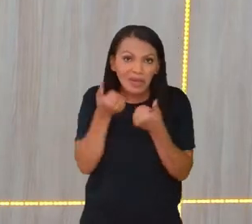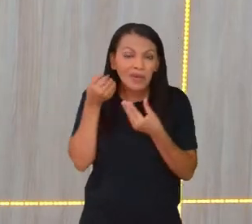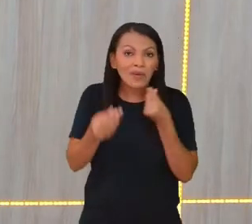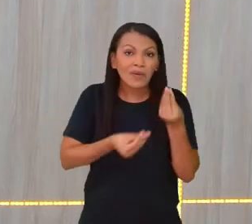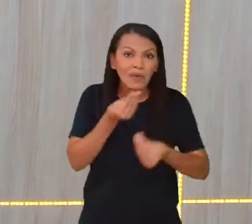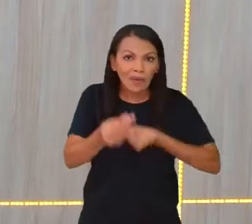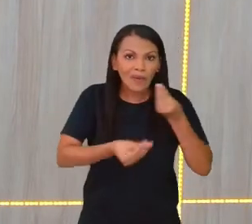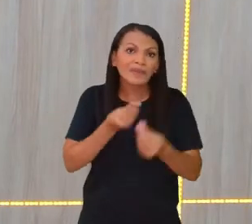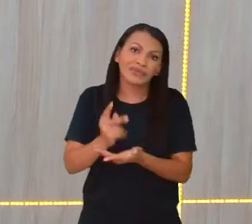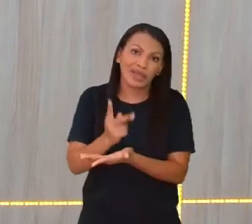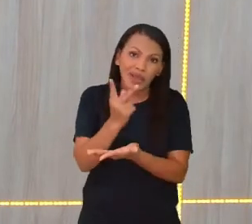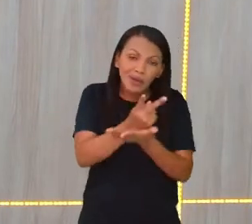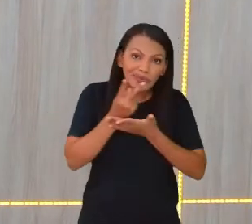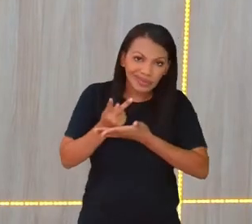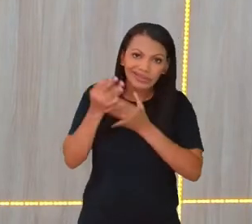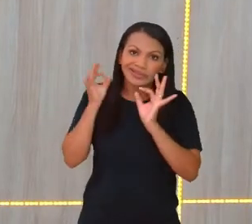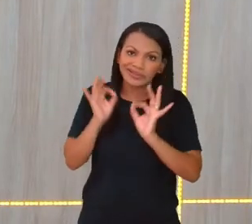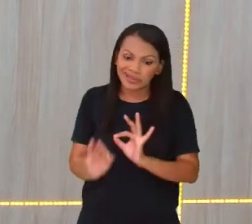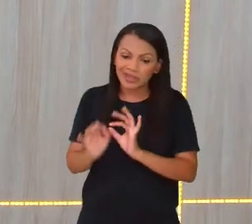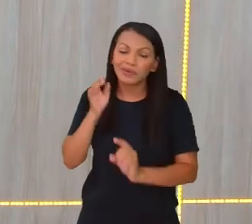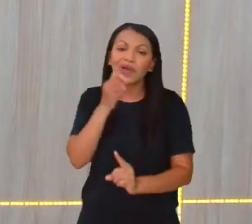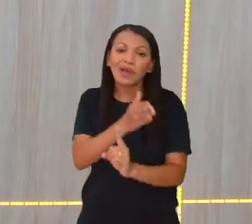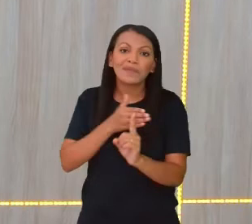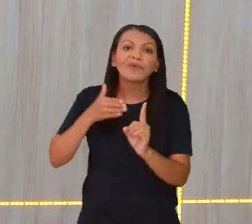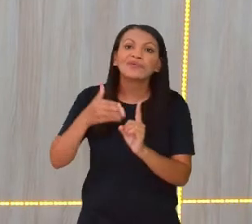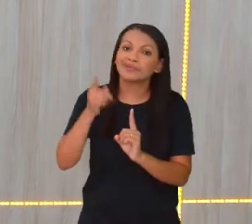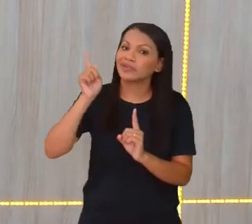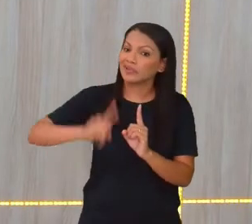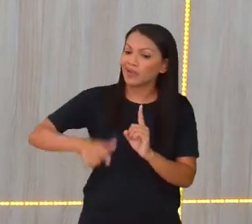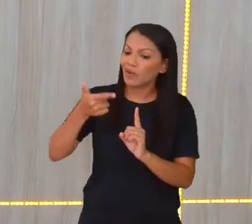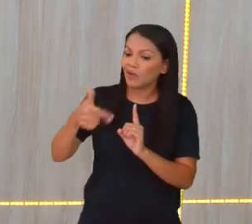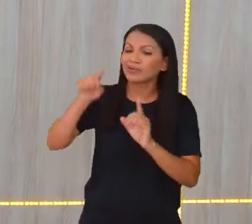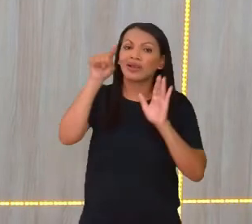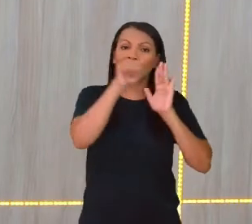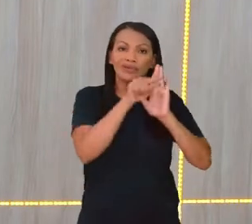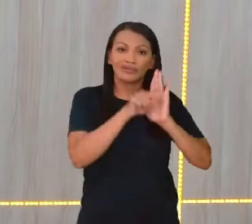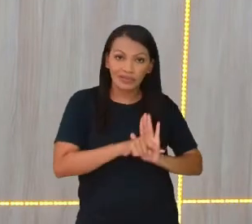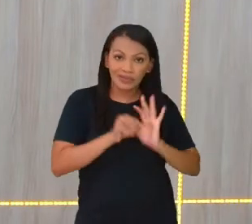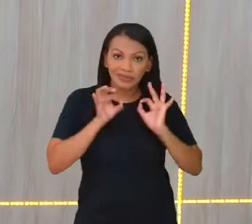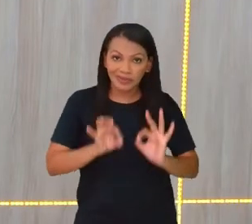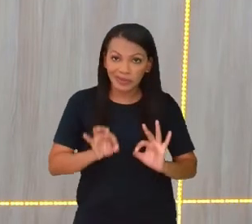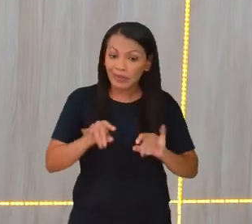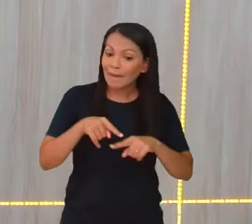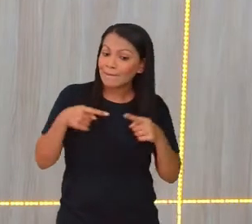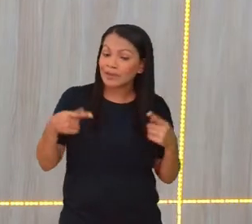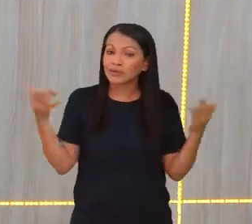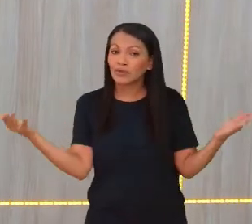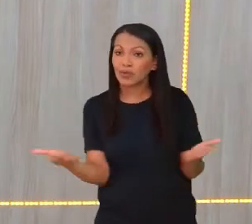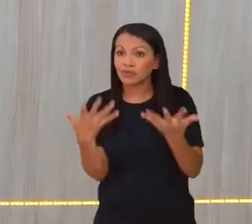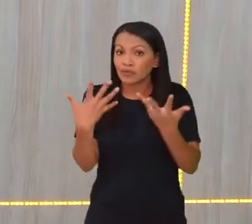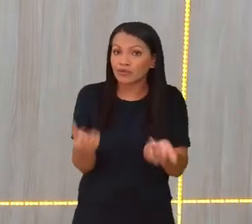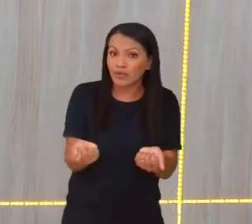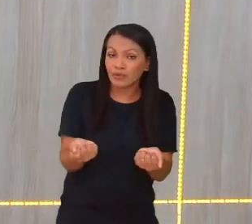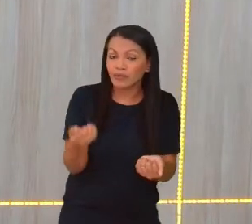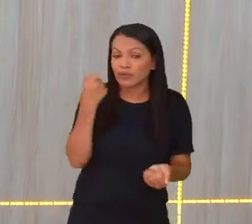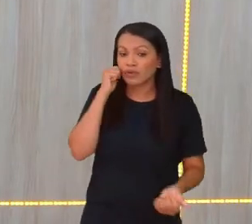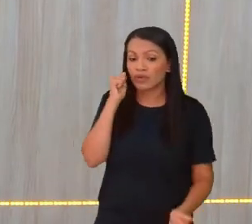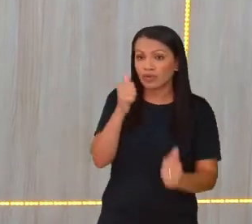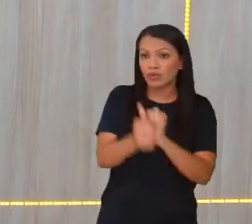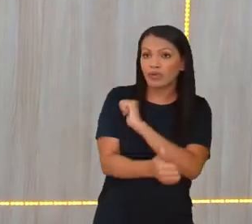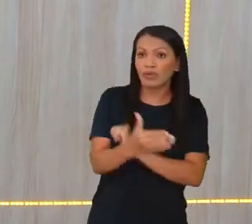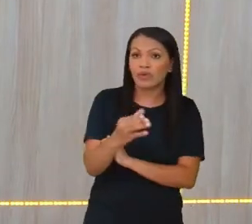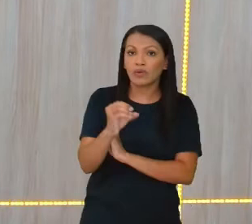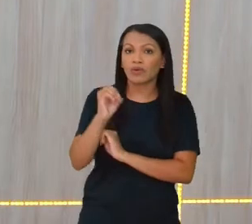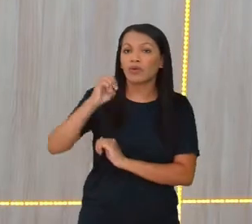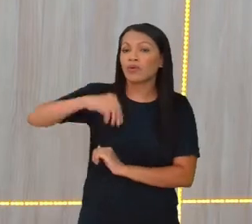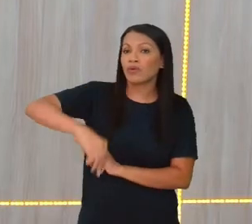como é que funciona essa modalidade e essa outra classificação. Mas hoje nós vamos falar aí sobre os esportes